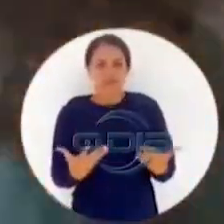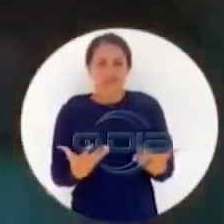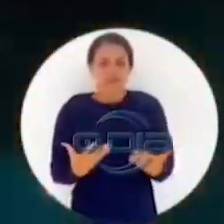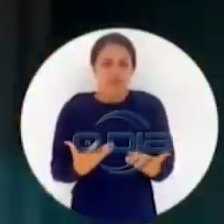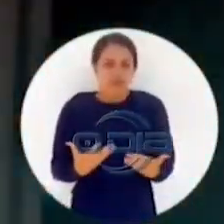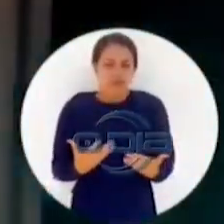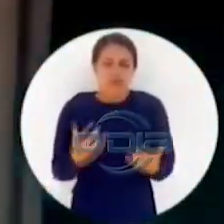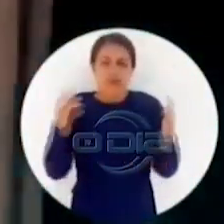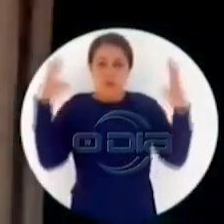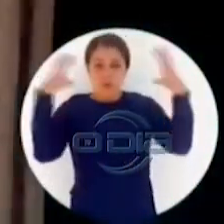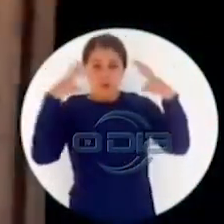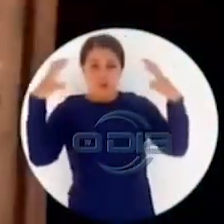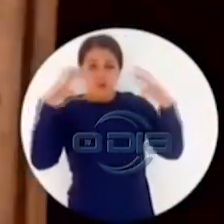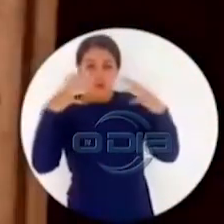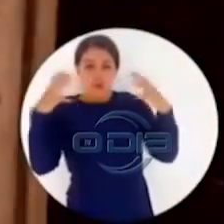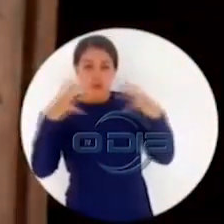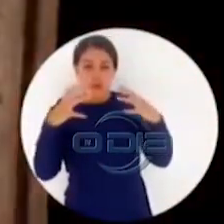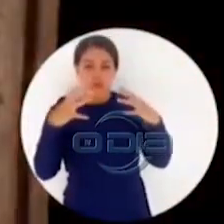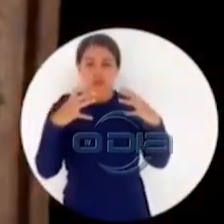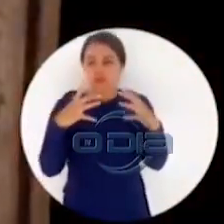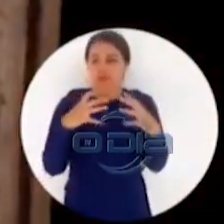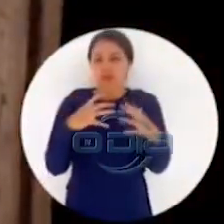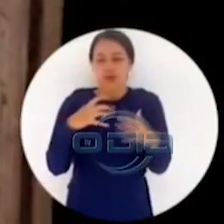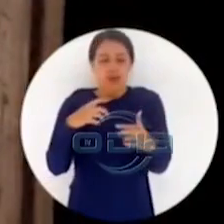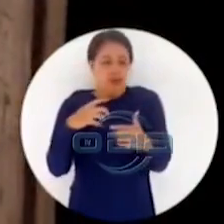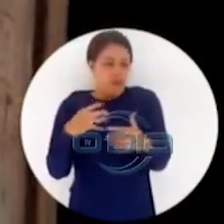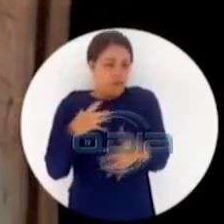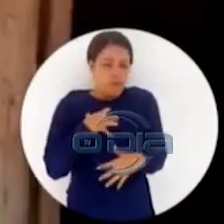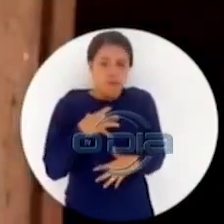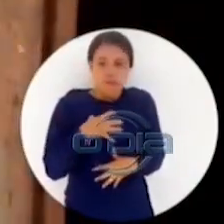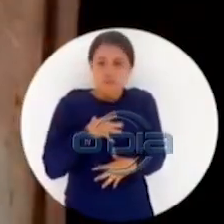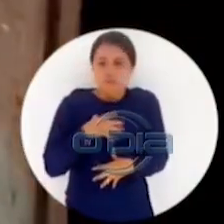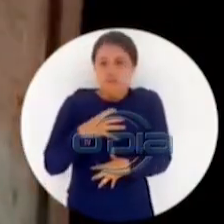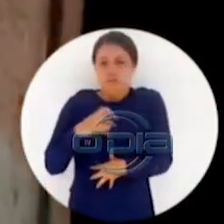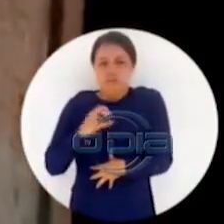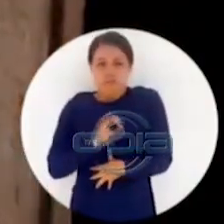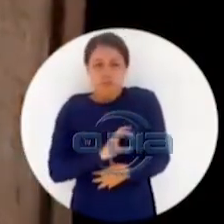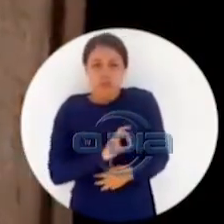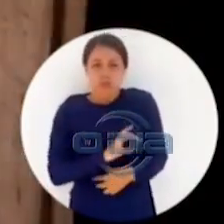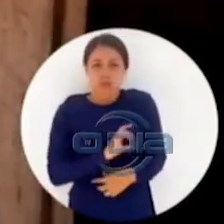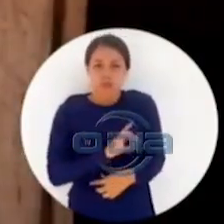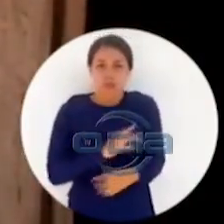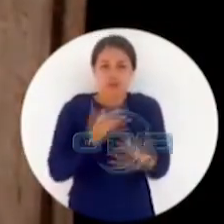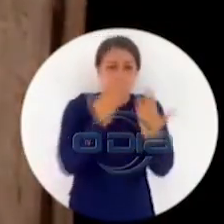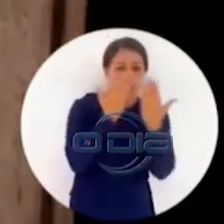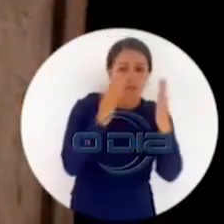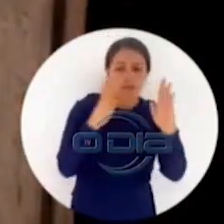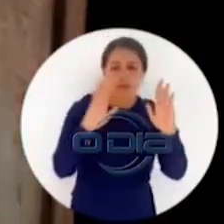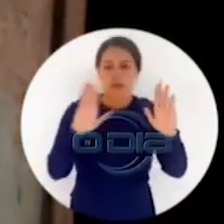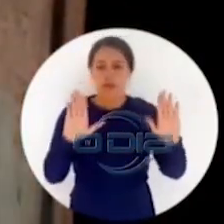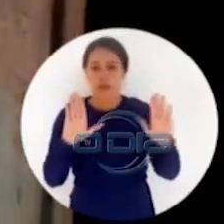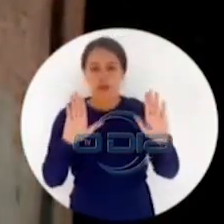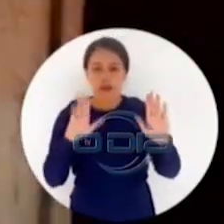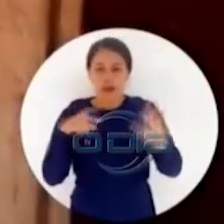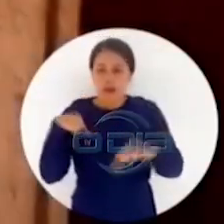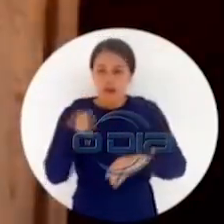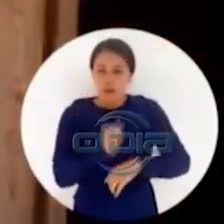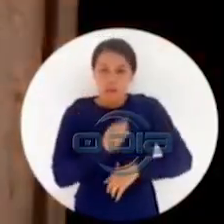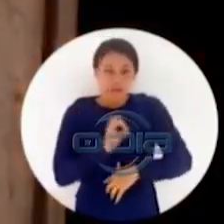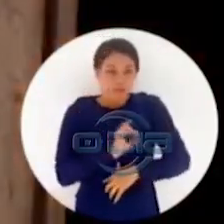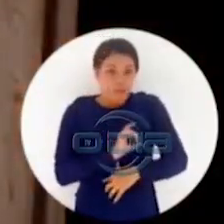Patrício. Eu fico em pânico quando está chovendo, eu fico desinquieta, eu abro janela, eu abro porta, para